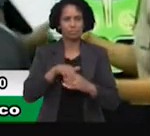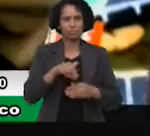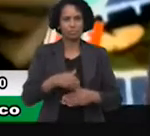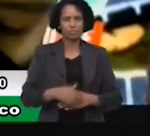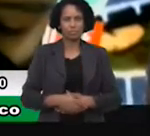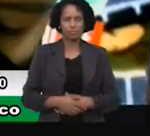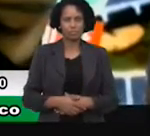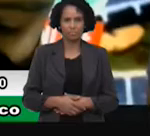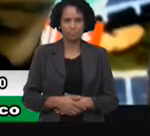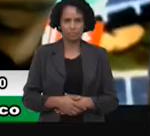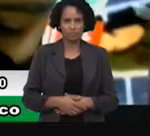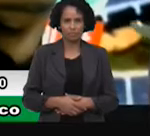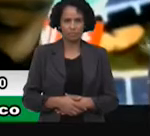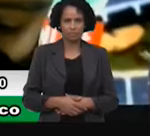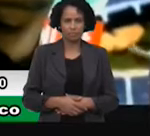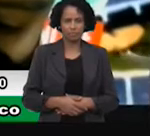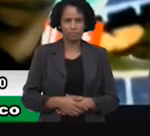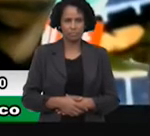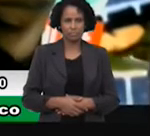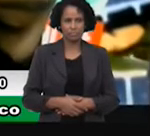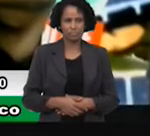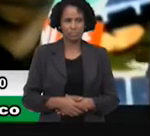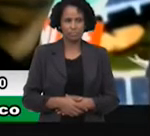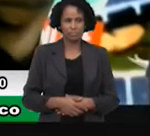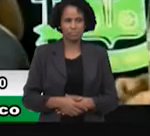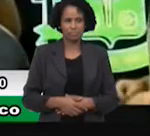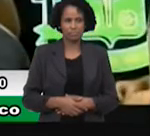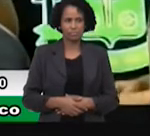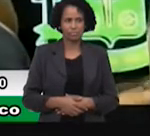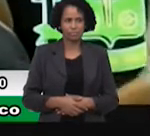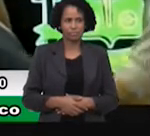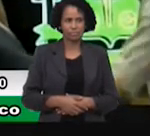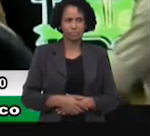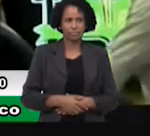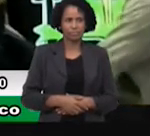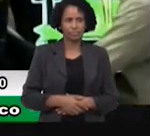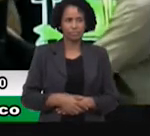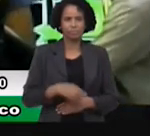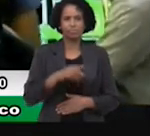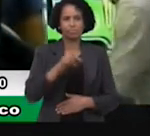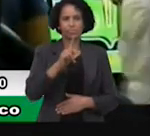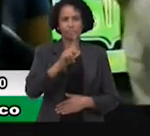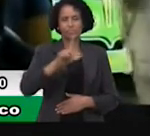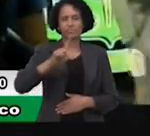Atenção, senhores vereadores, para a votação do PLC de 2020 da Prefeitura.